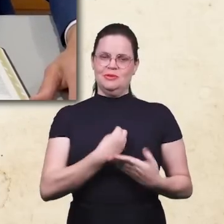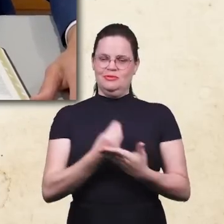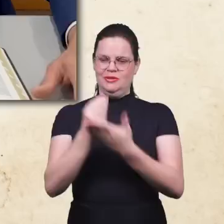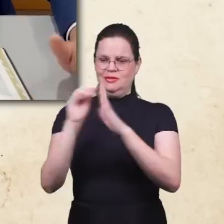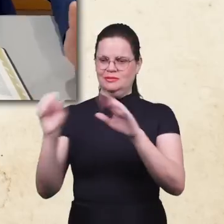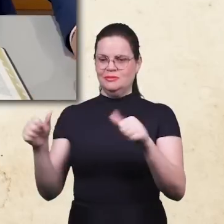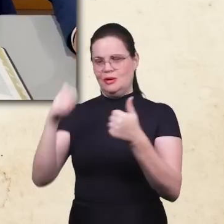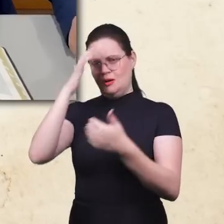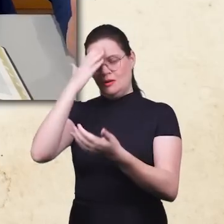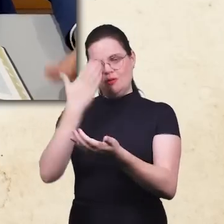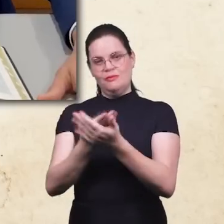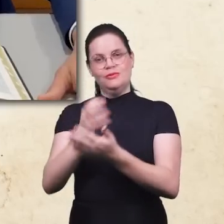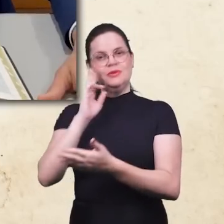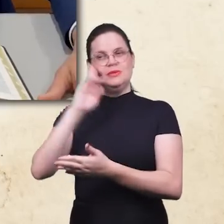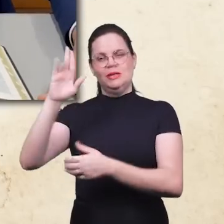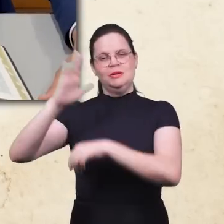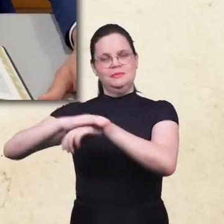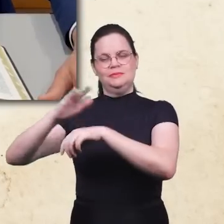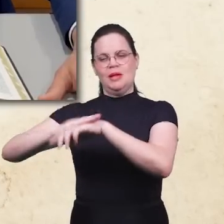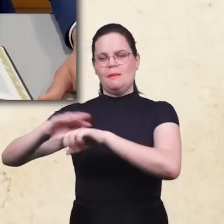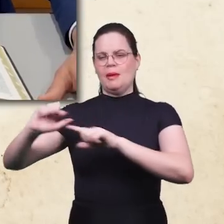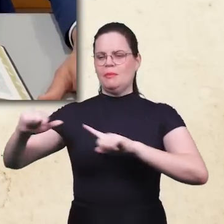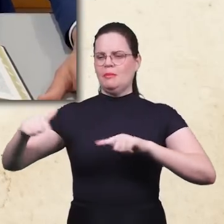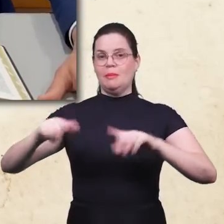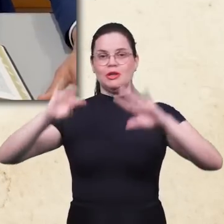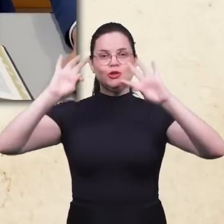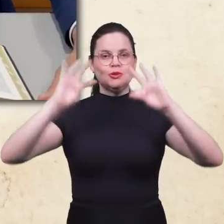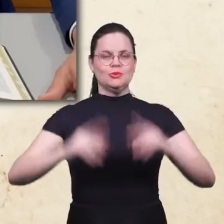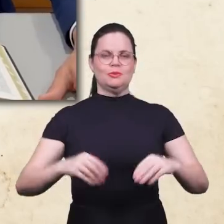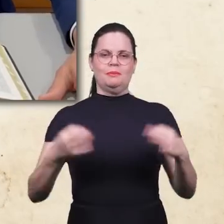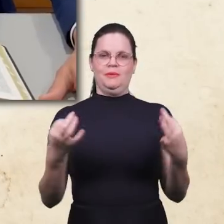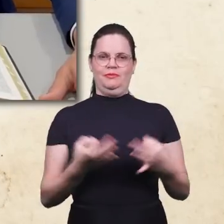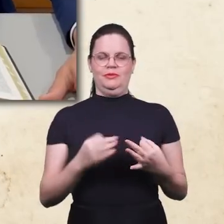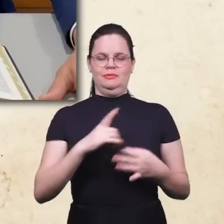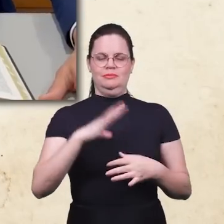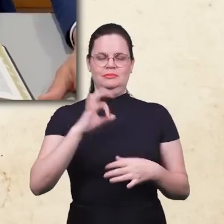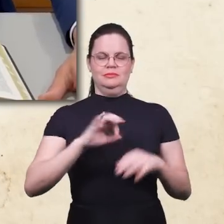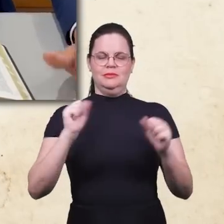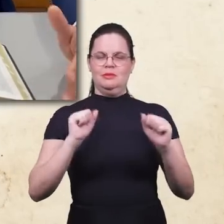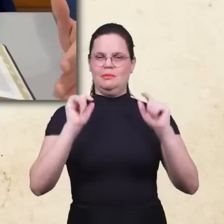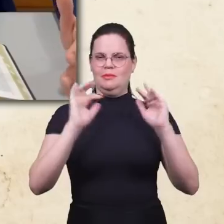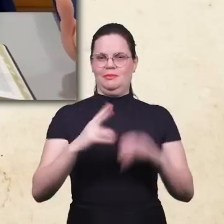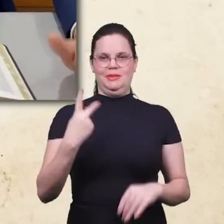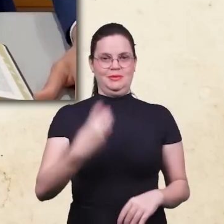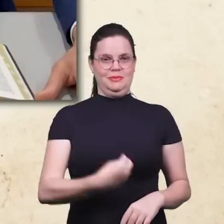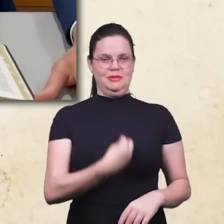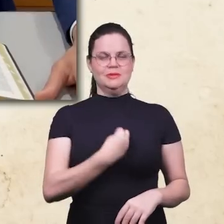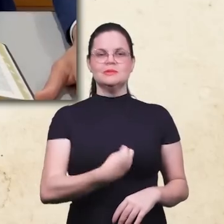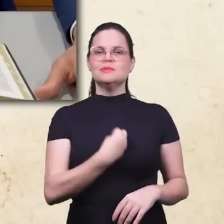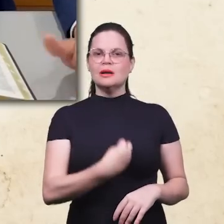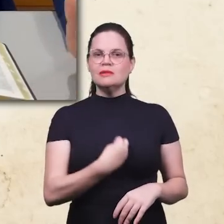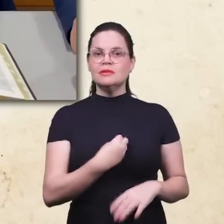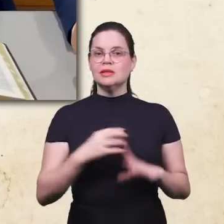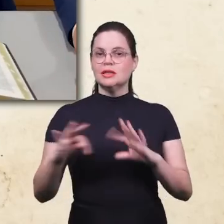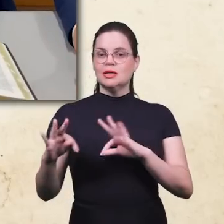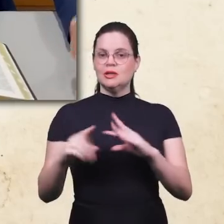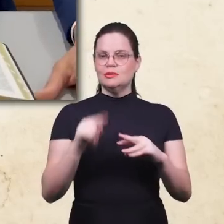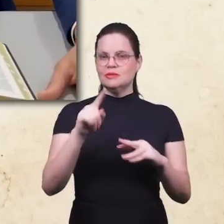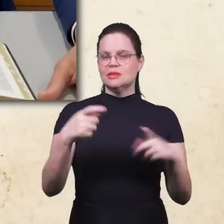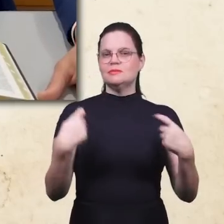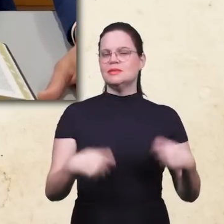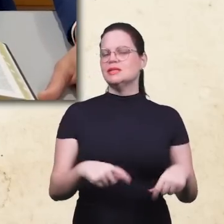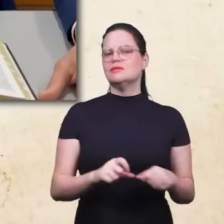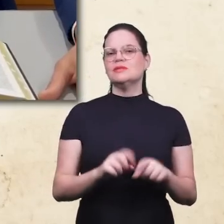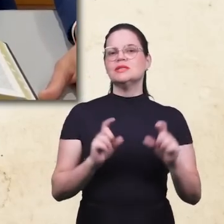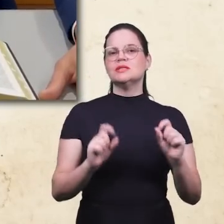confia nele e ele tudo fará. Certamente o Senhor tem uma bênção na sua vida, um grande plano, e tudo que você tem que